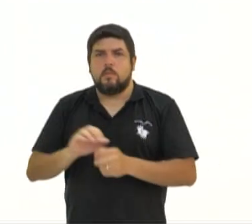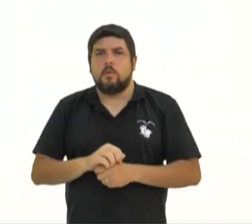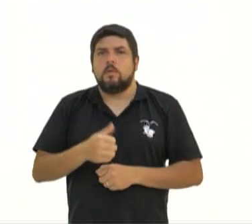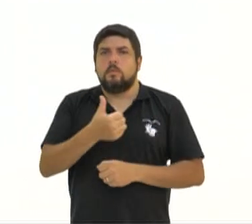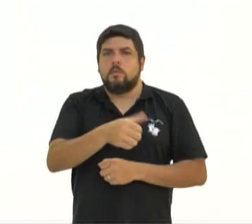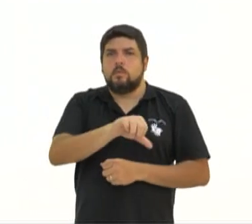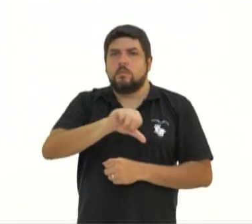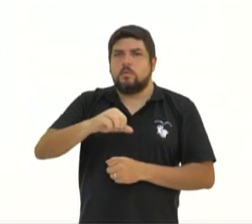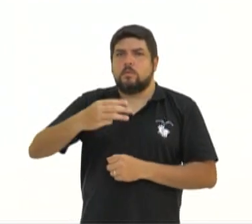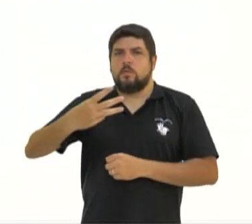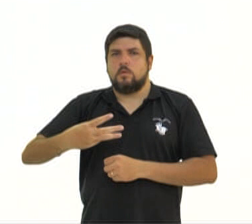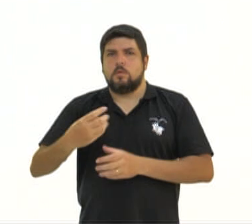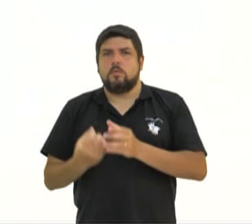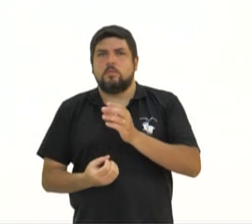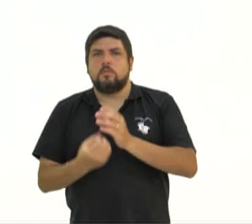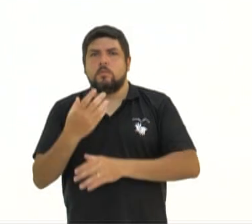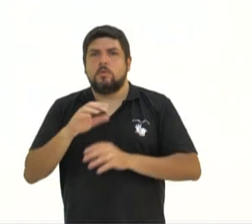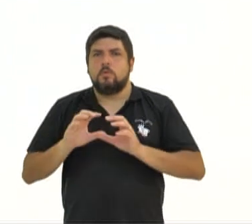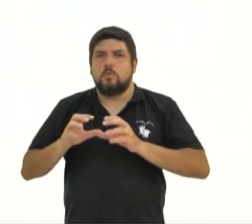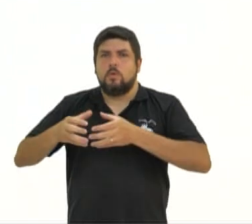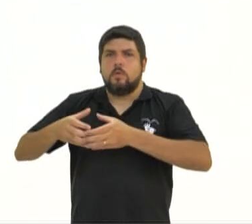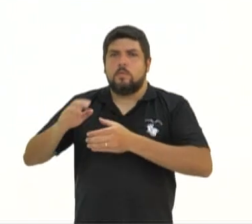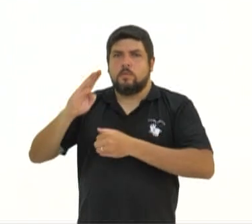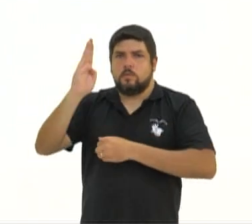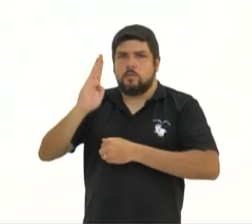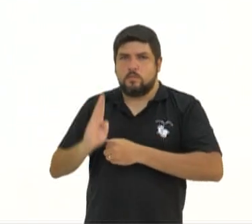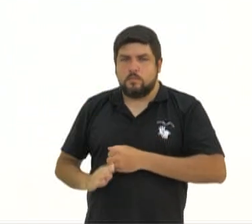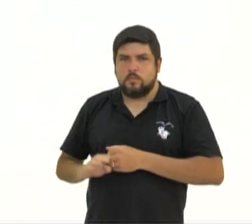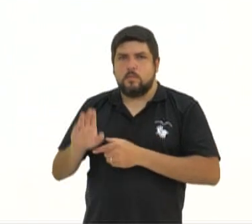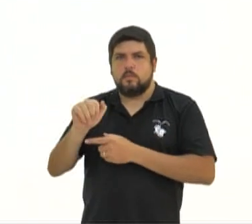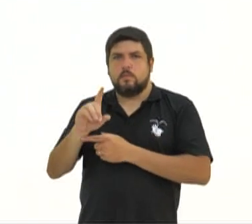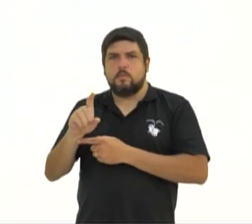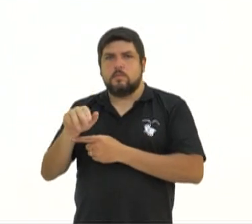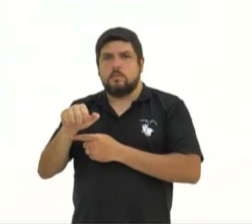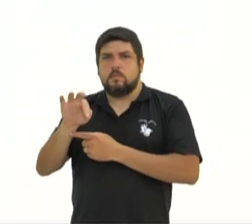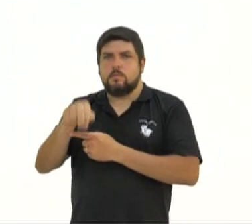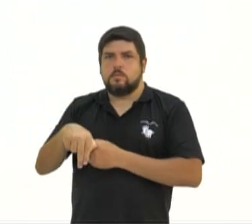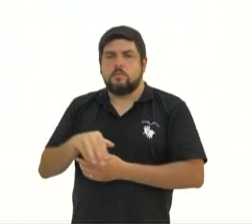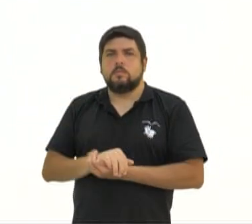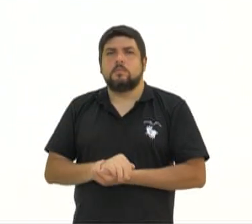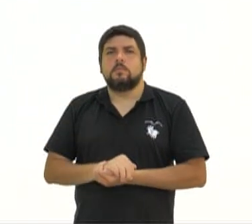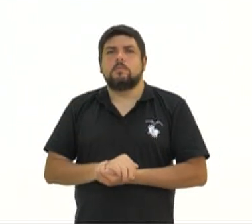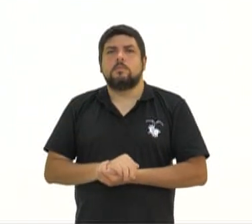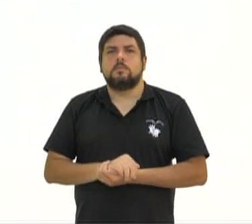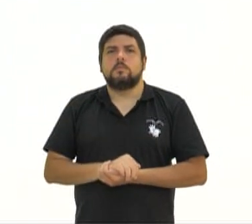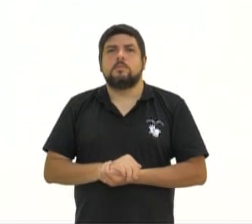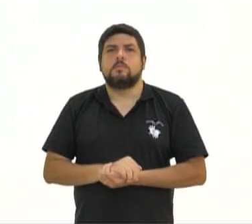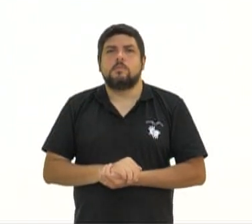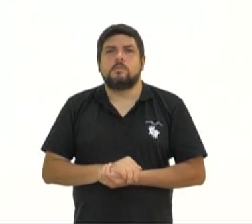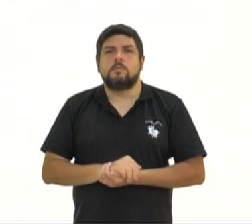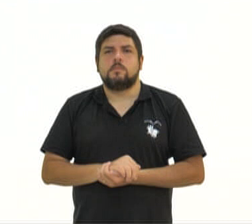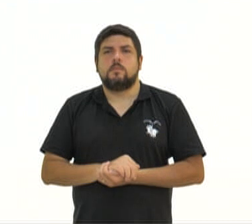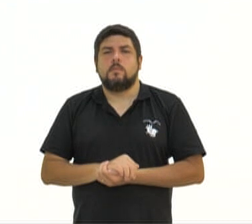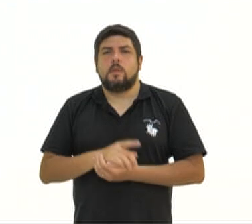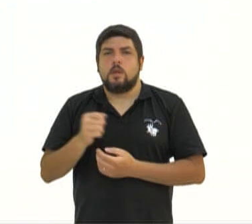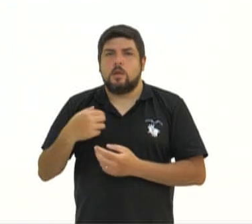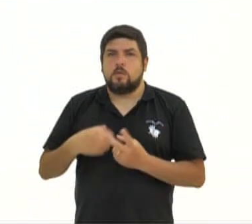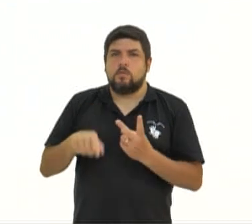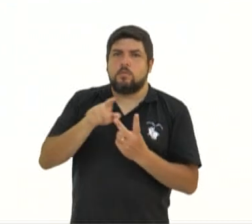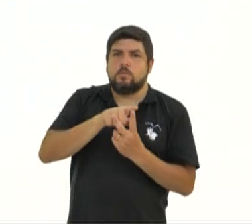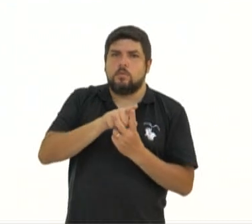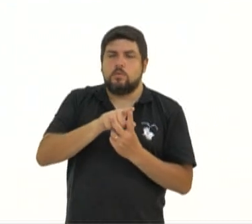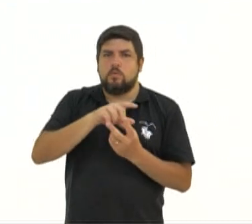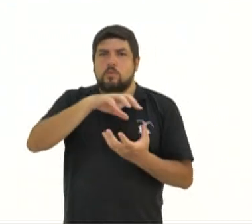criada a Confederação Brasileira de Badminton, né? Então, aqui nós temos as duas entidades aqui que regulamentam o badminton a nível mundial,